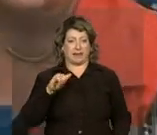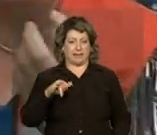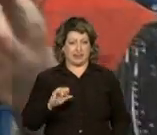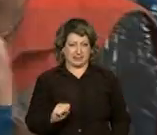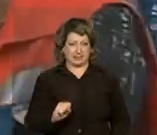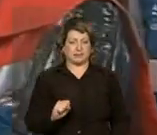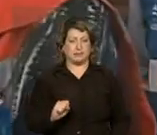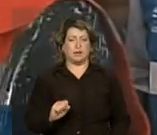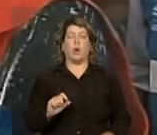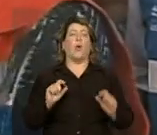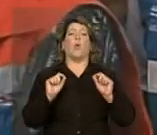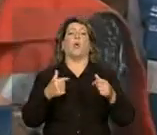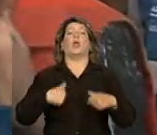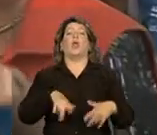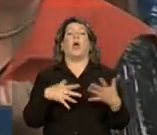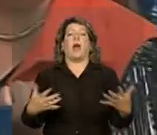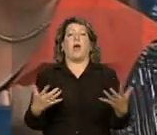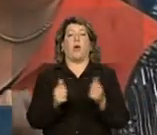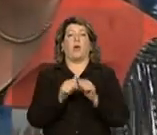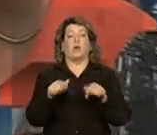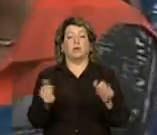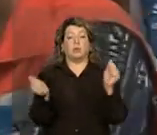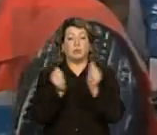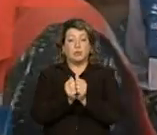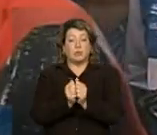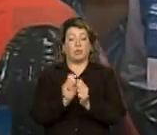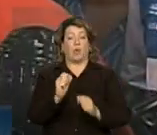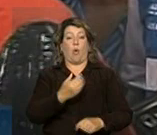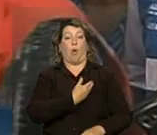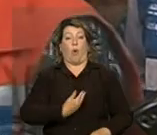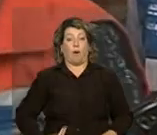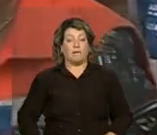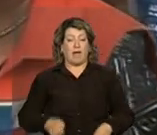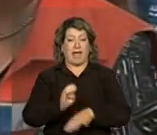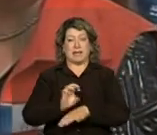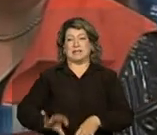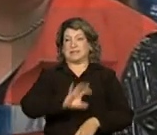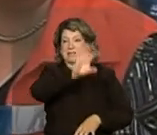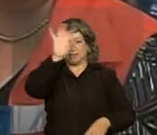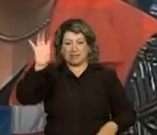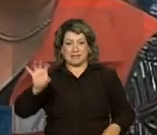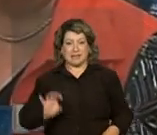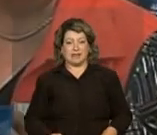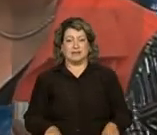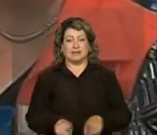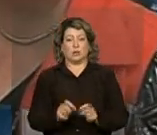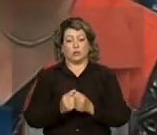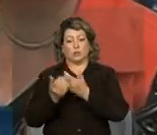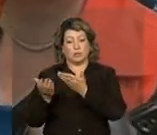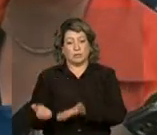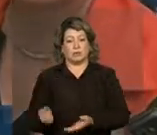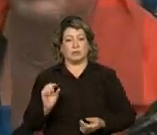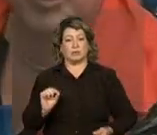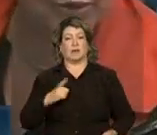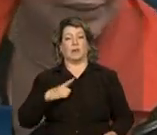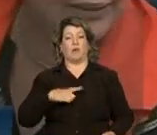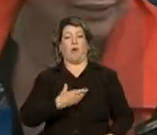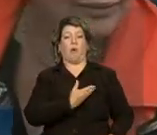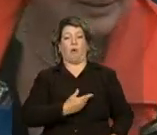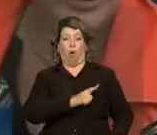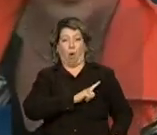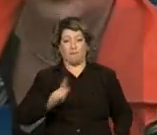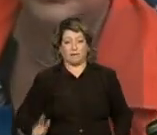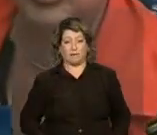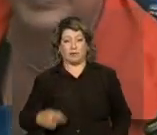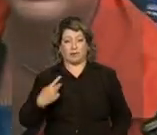isso, em conjunto com os governos do estado, e aqui no caso em conjunto com o governador Anastasia? Nós queremos avisar a